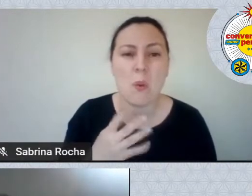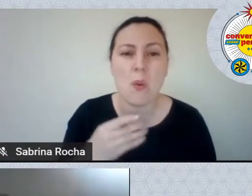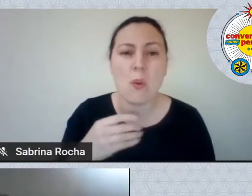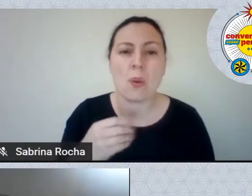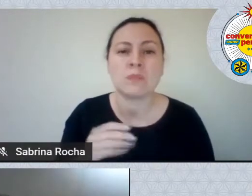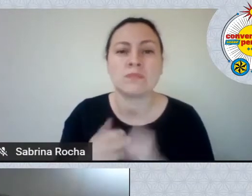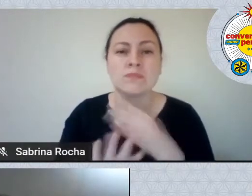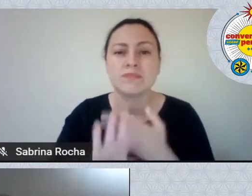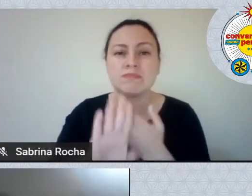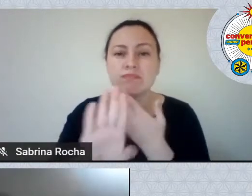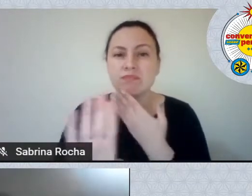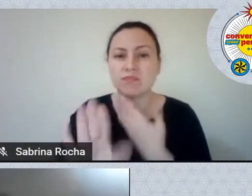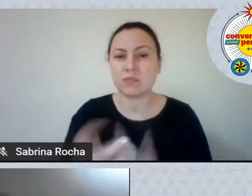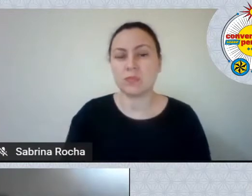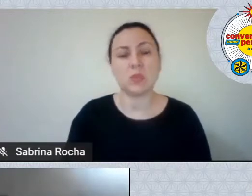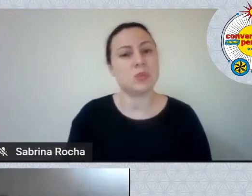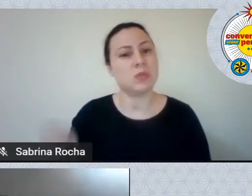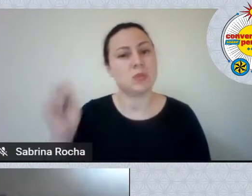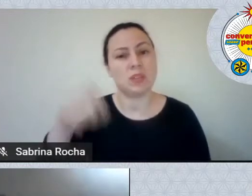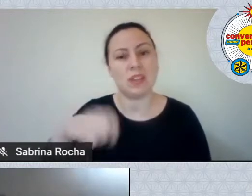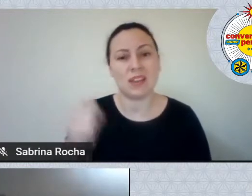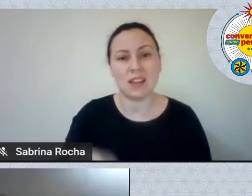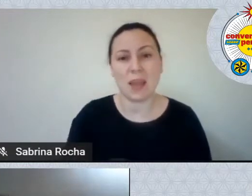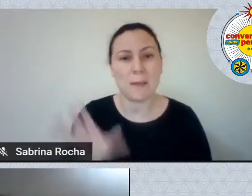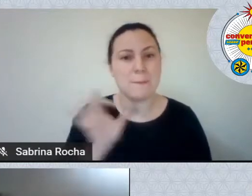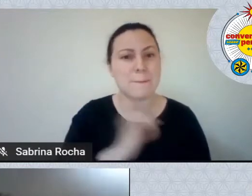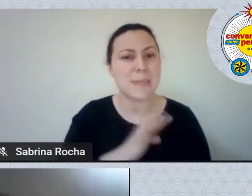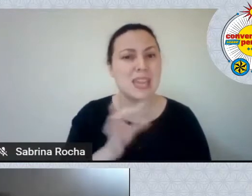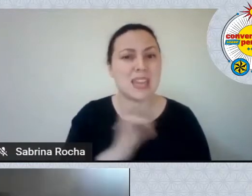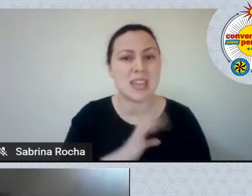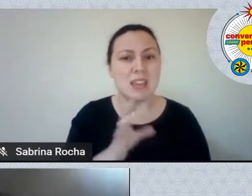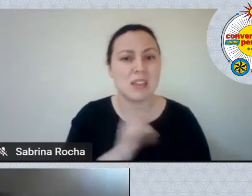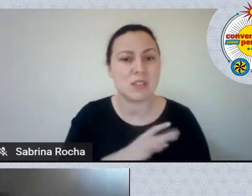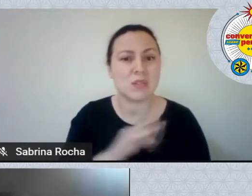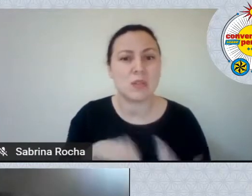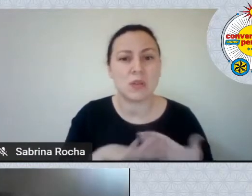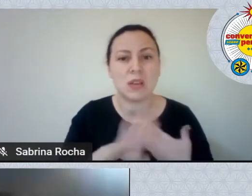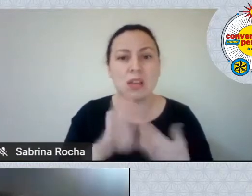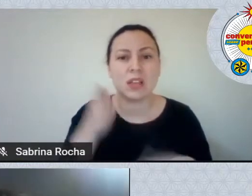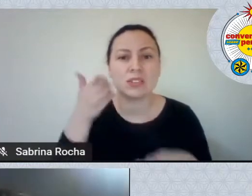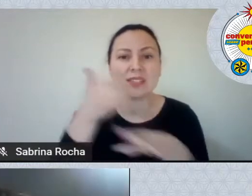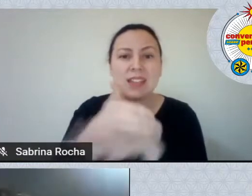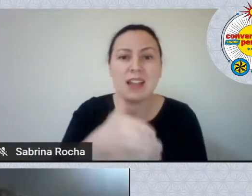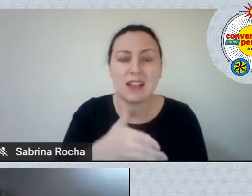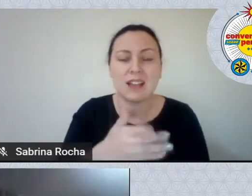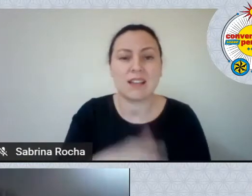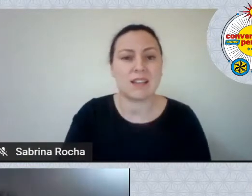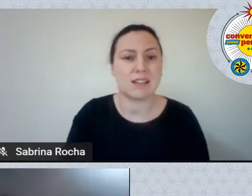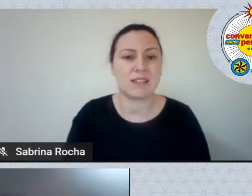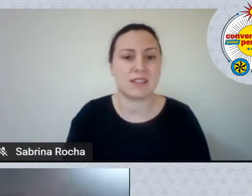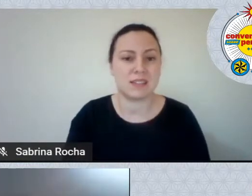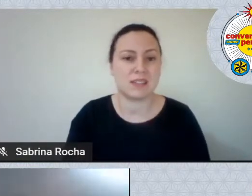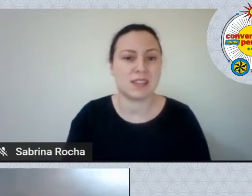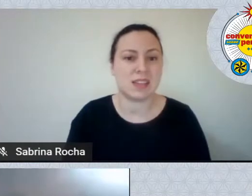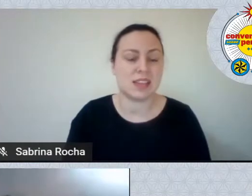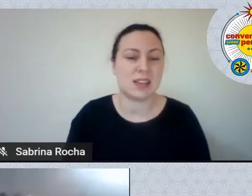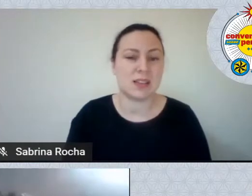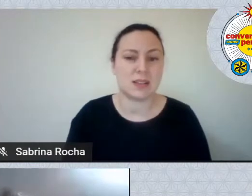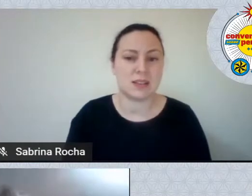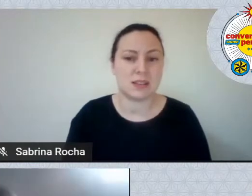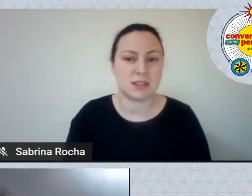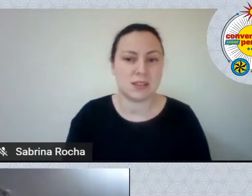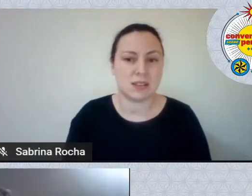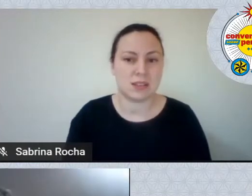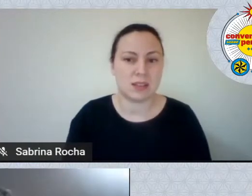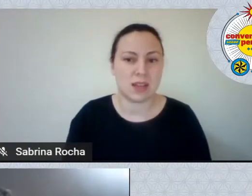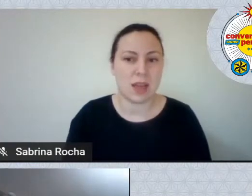da quarentena. Eu estou com muito medo de sair da quarentena, e não é do vírus. É porque a pessoa teve todo